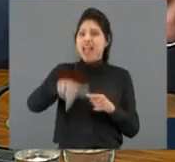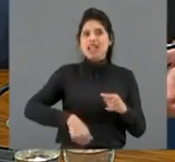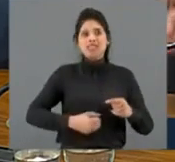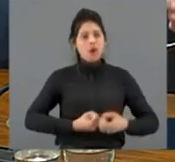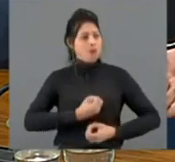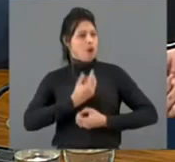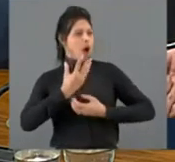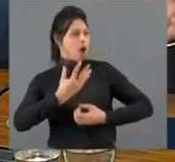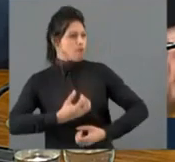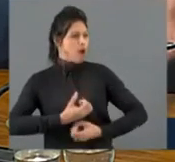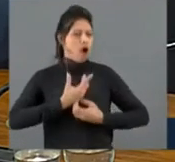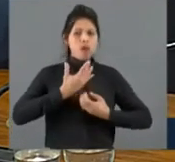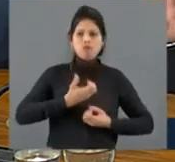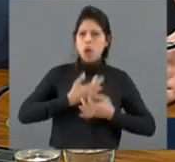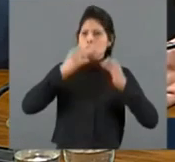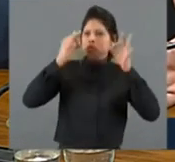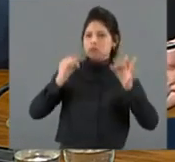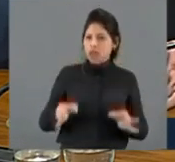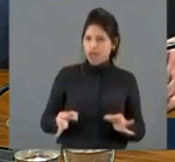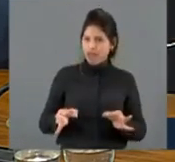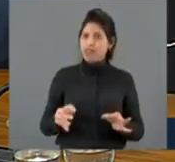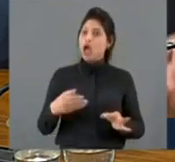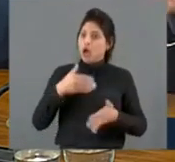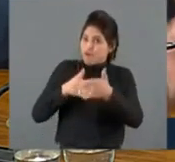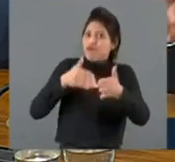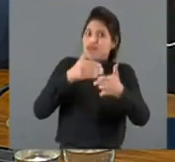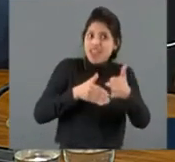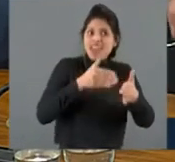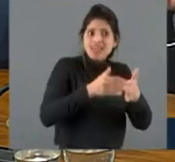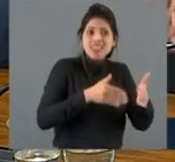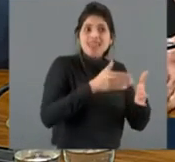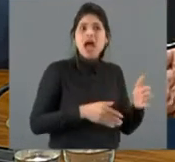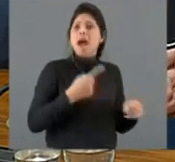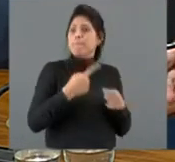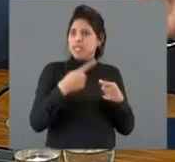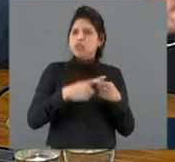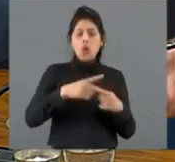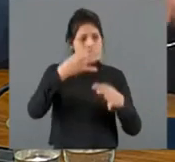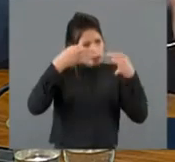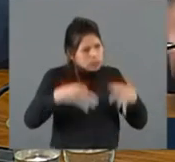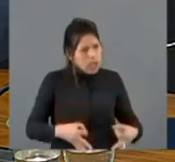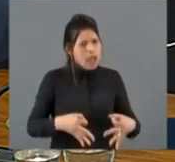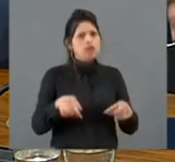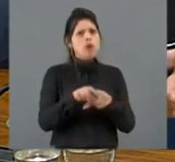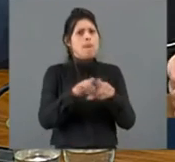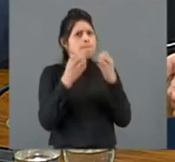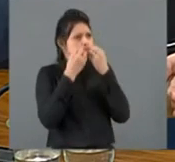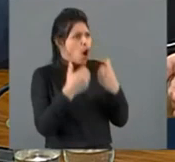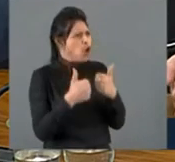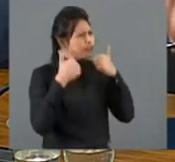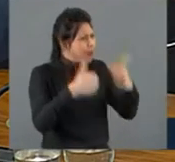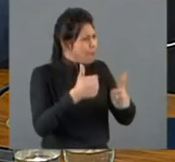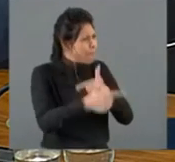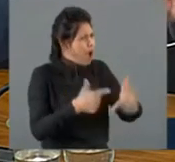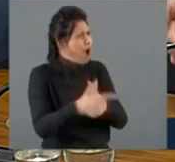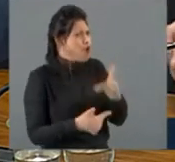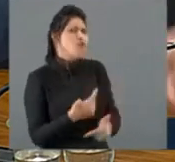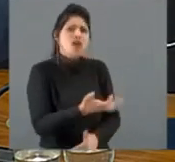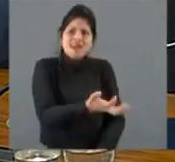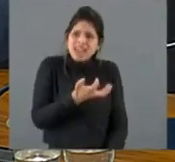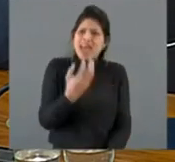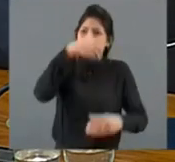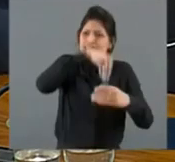pessoa honesta e correta e de bom senso enfrenta. Porque quem é honesto, correto e de bom senso quer vencer no campo das ideias, quer vencer dentro